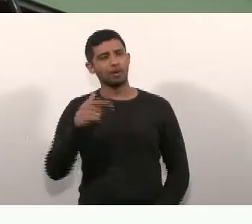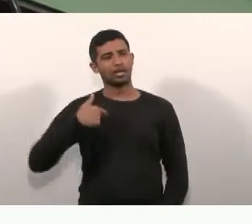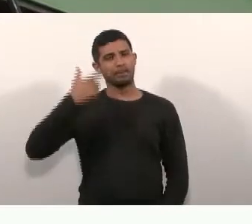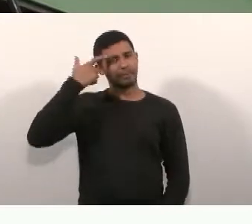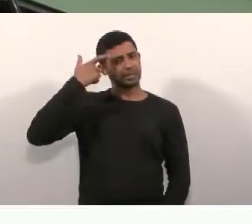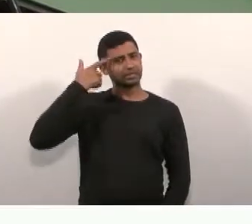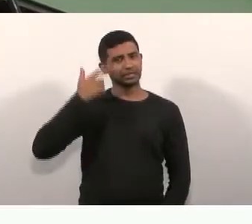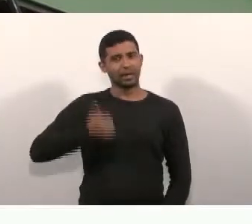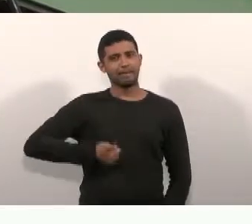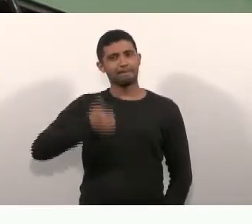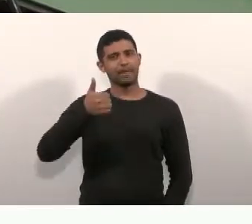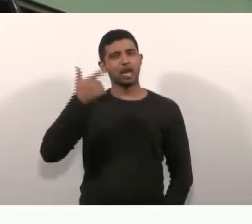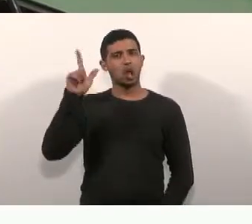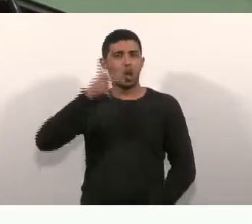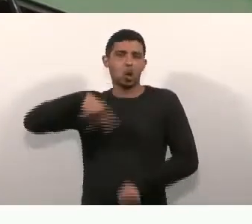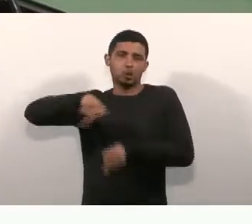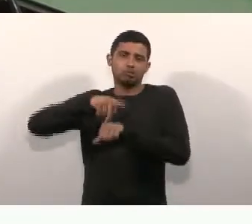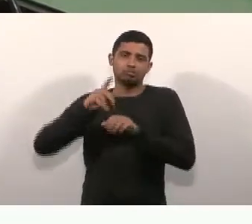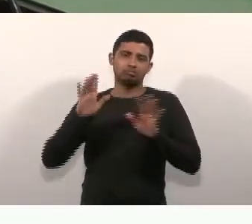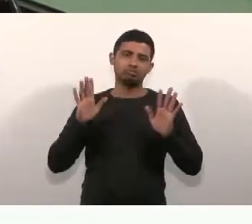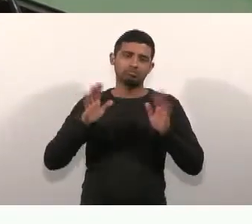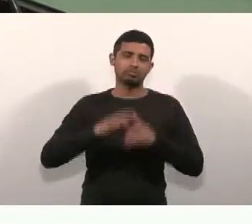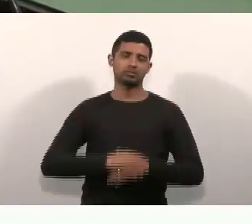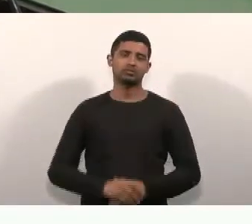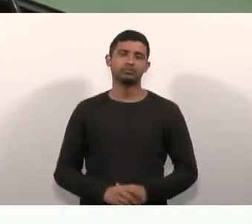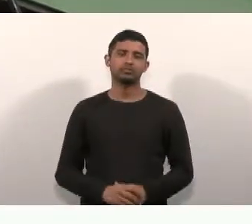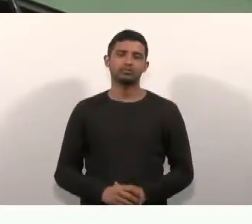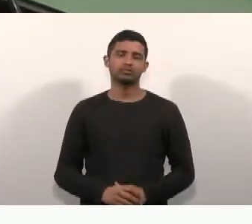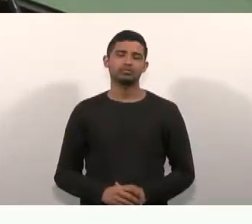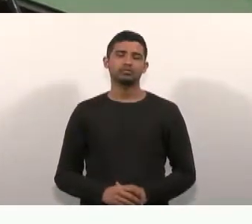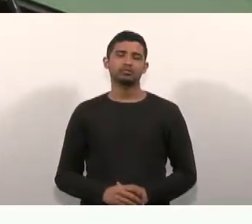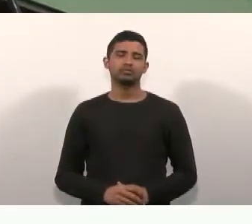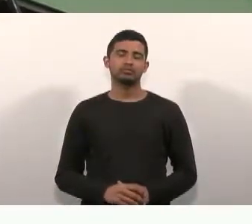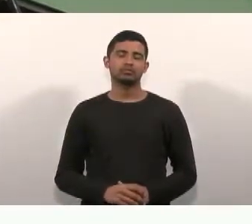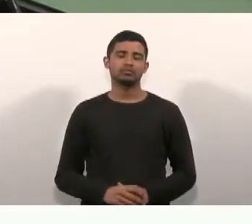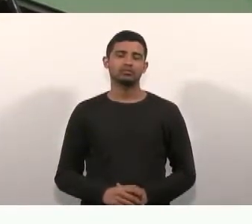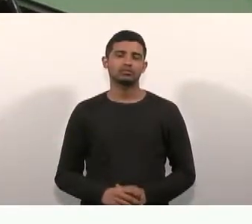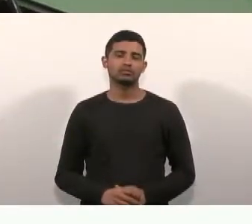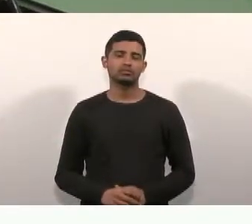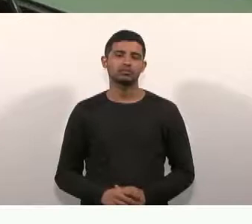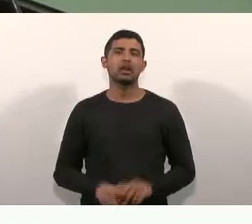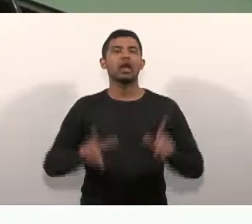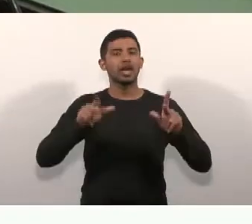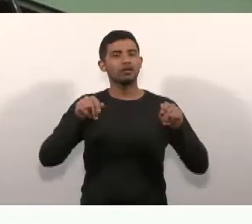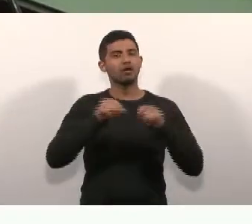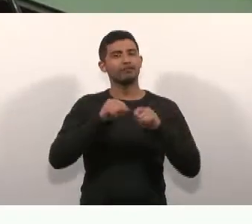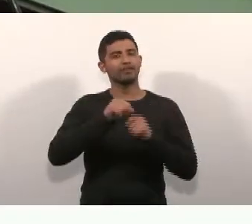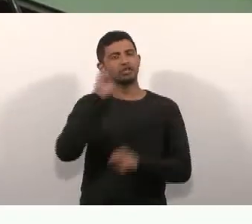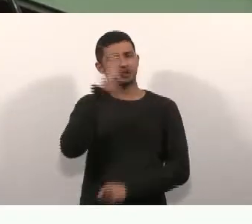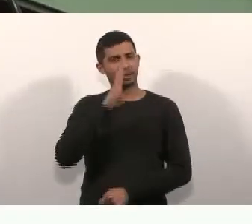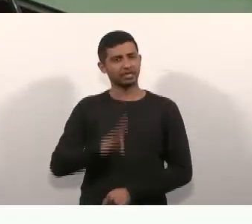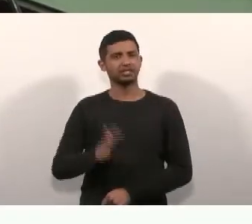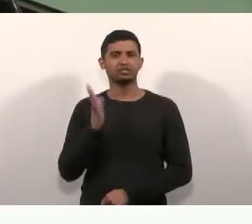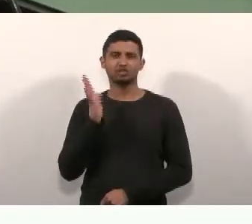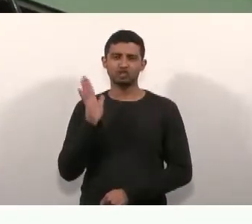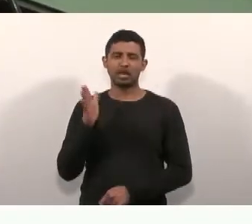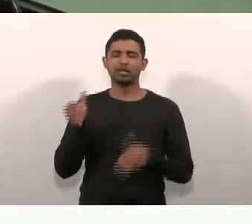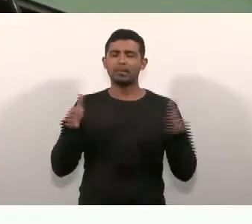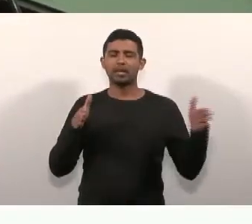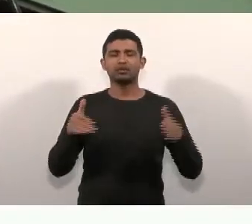jogar peso do ponto de vista da construção naval à indústria naval estrangeira, como foi feito no Brasil durante 20 anos, de 80 a